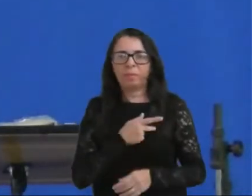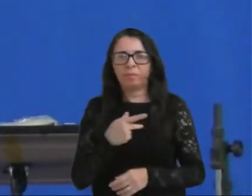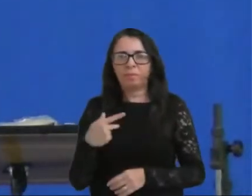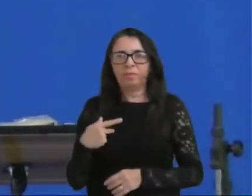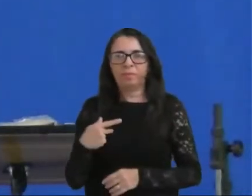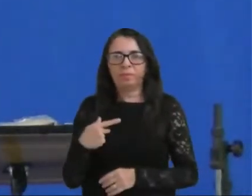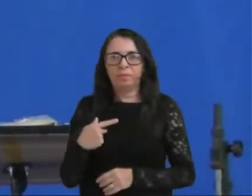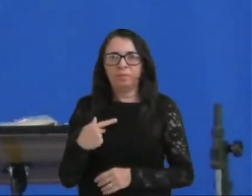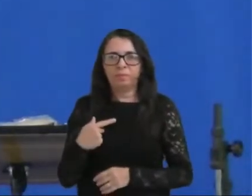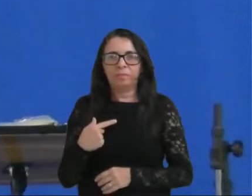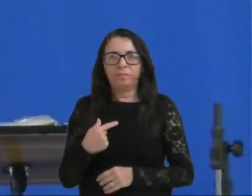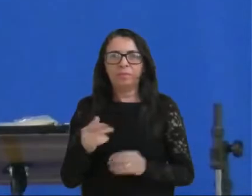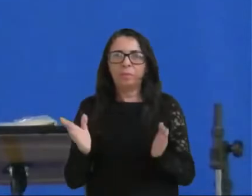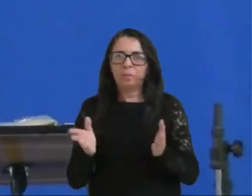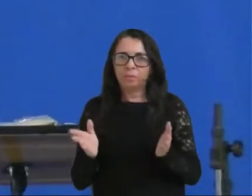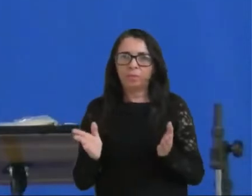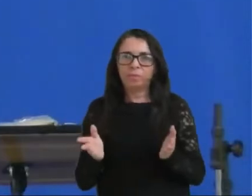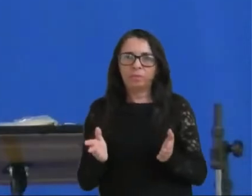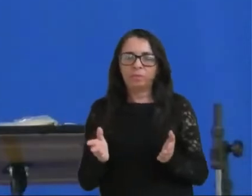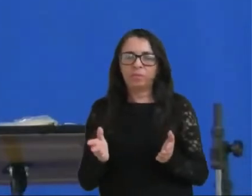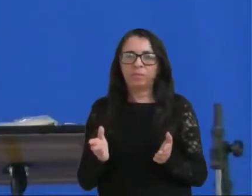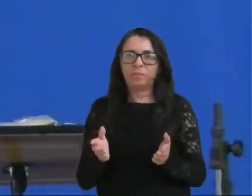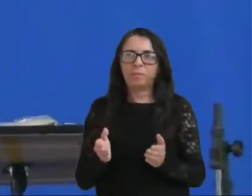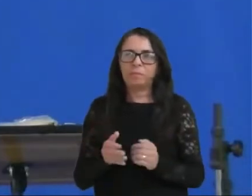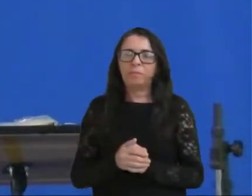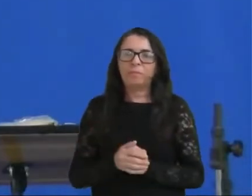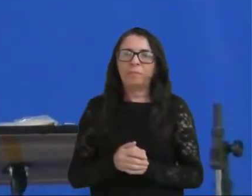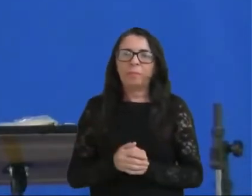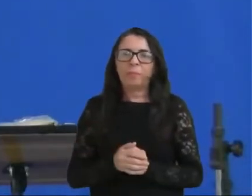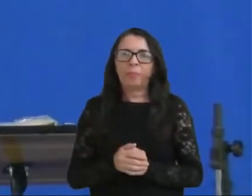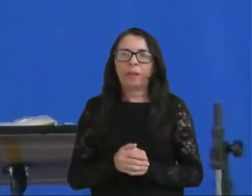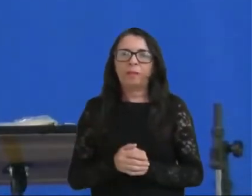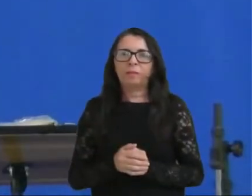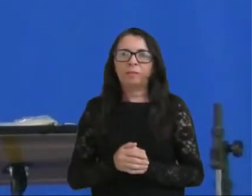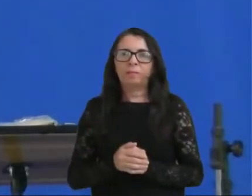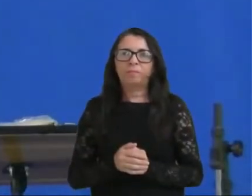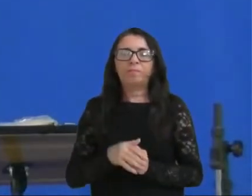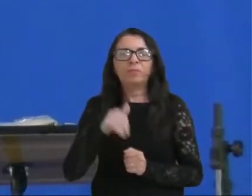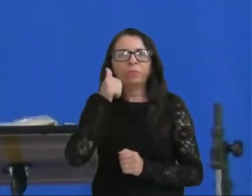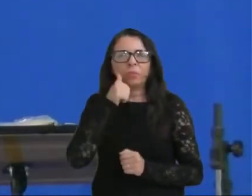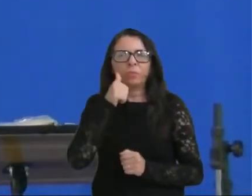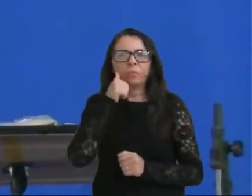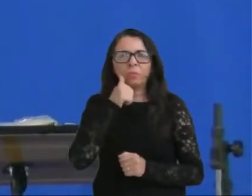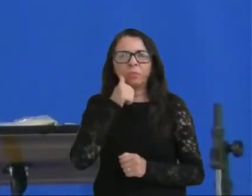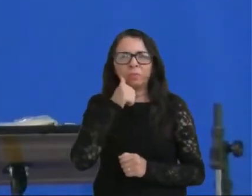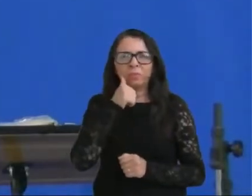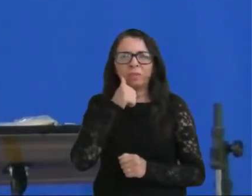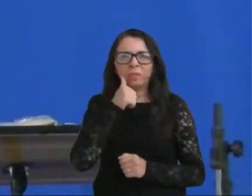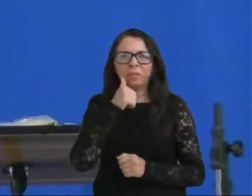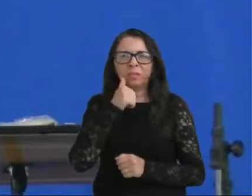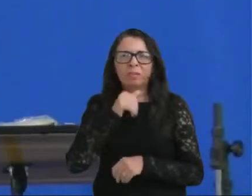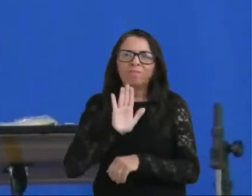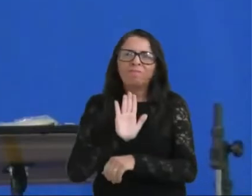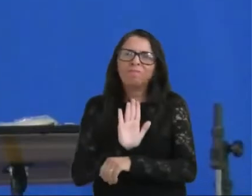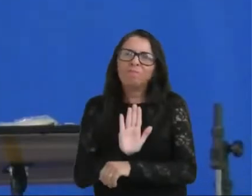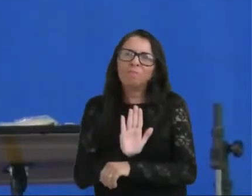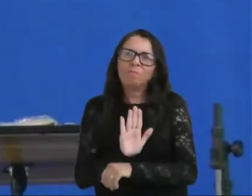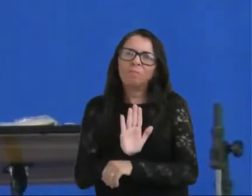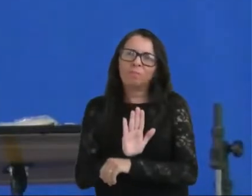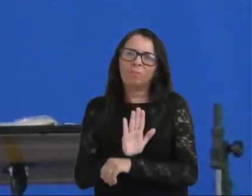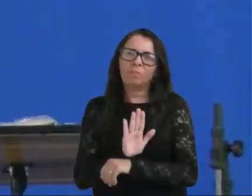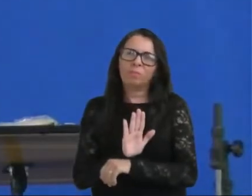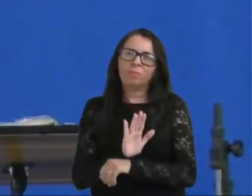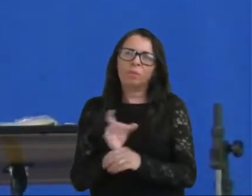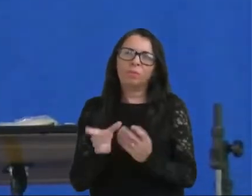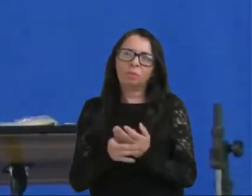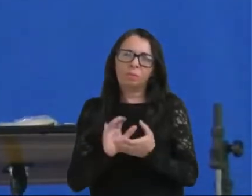elas são mulheres comuns como qualquer outras, mas com a árdua tarefa de suportar o ministério do seu